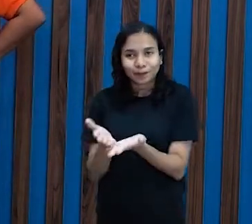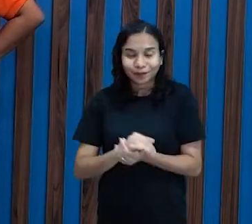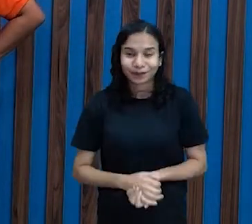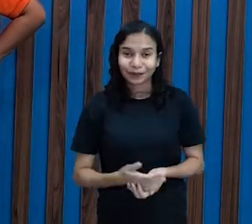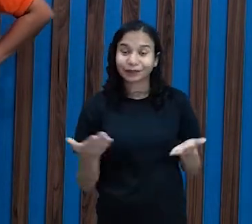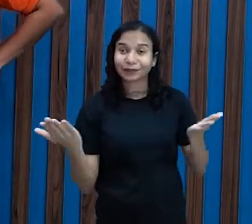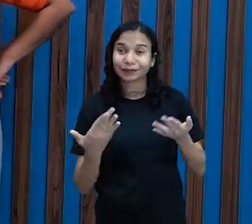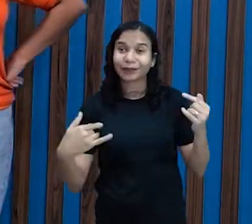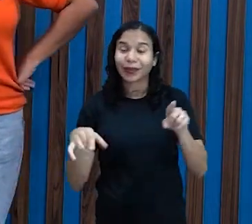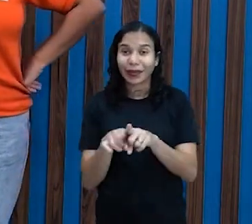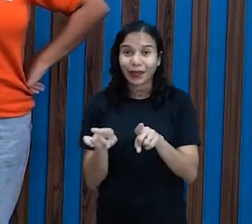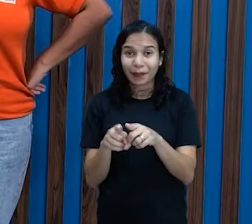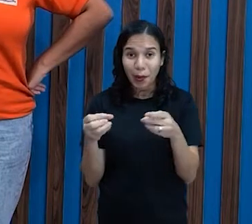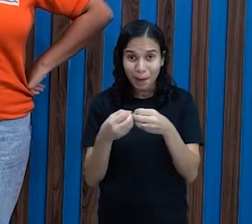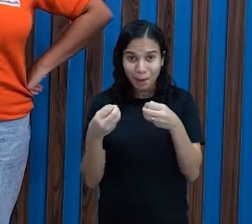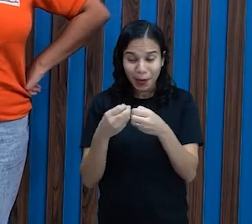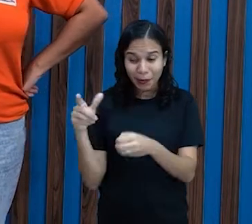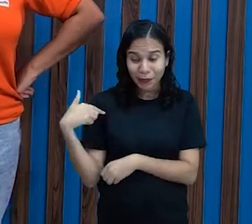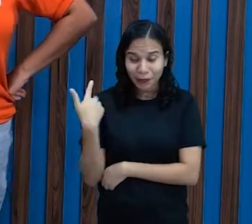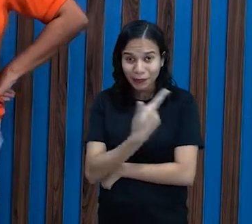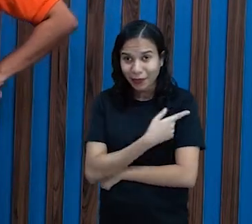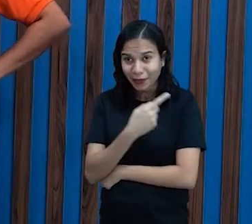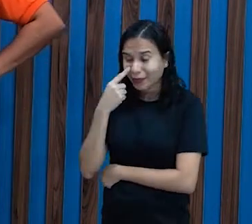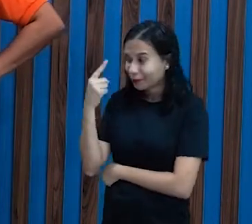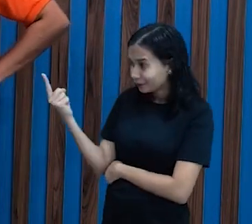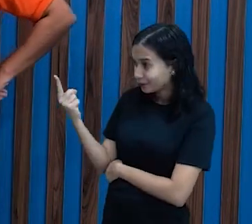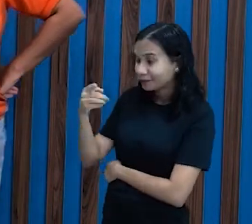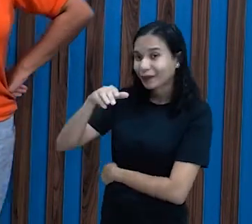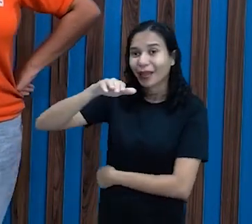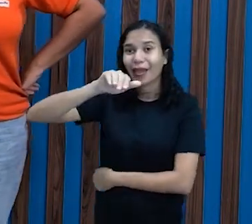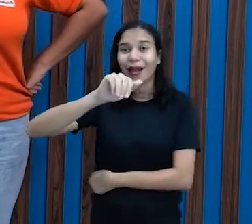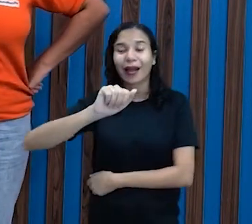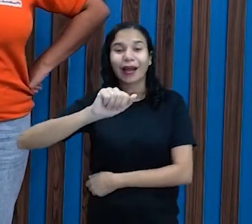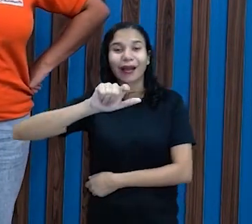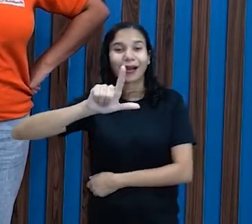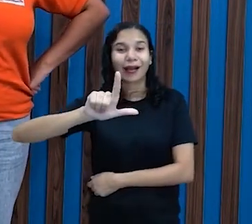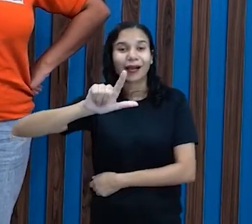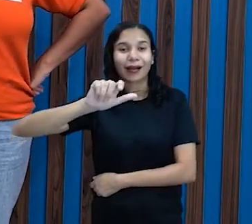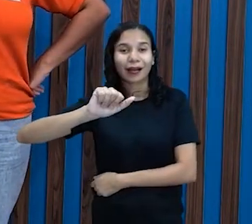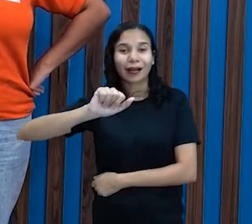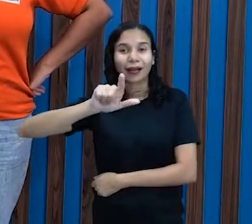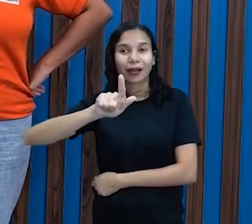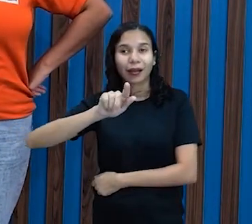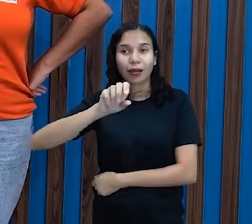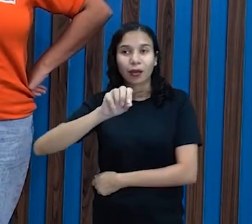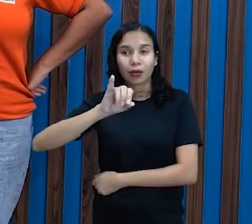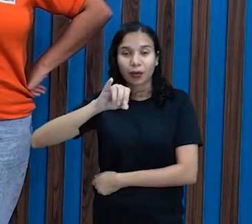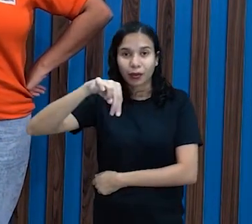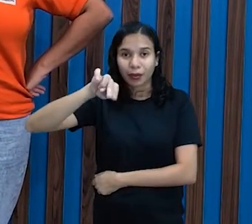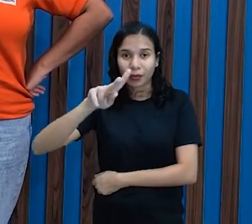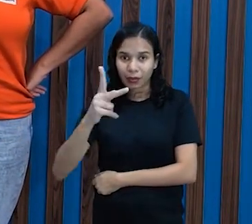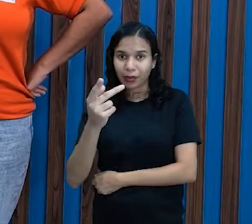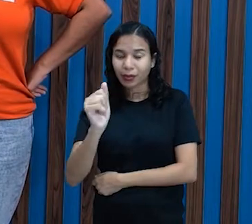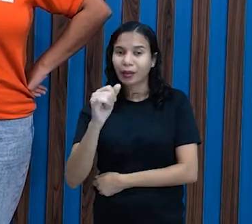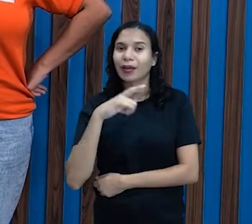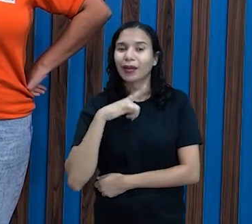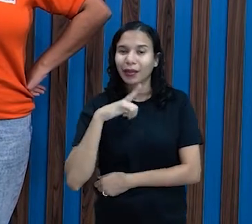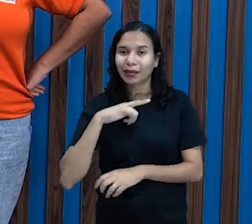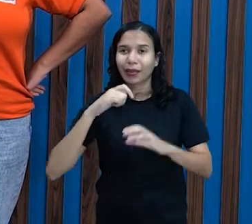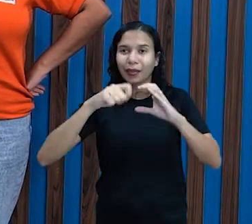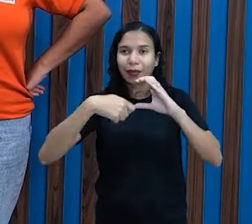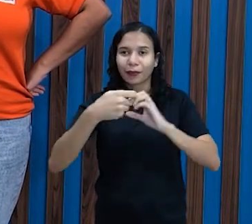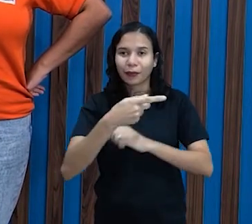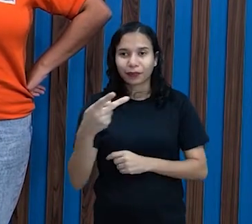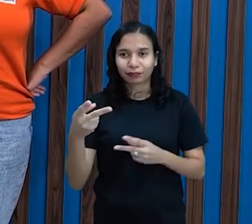eu trago um caso mais próximo da gente, de Alagoinha. Tem, inclusive, aqui um videozinho repente, que eu vou colocar para vocês